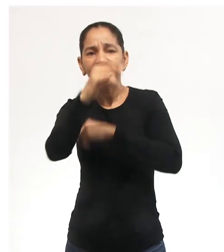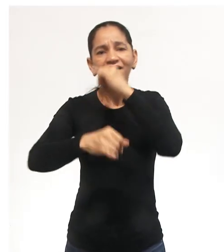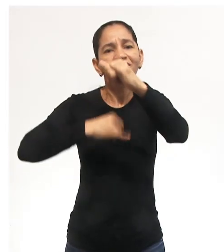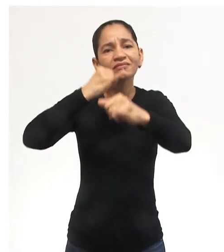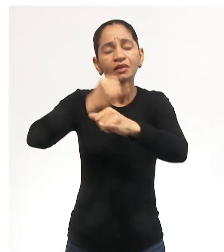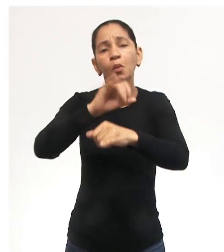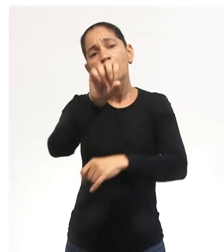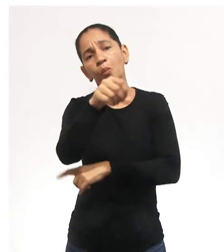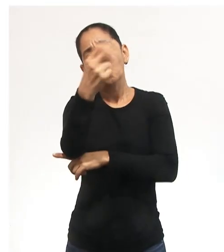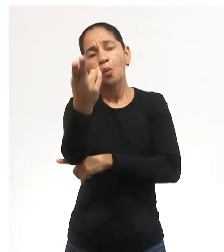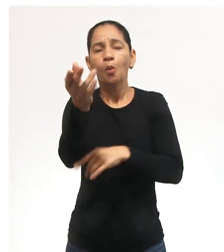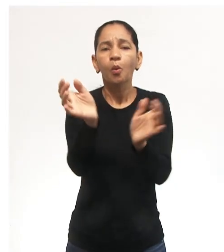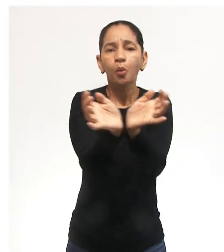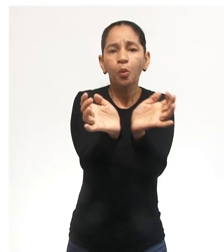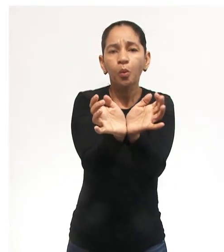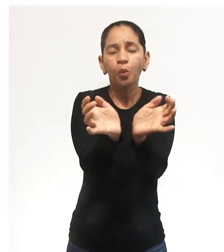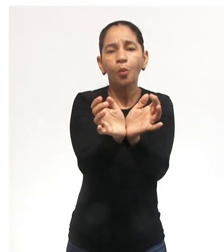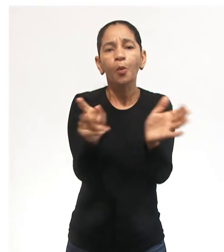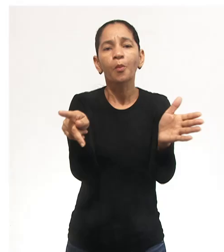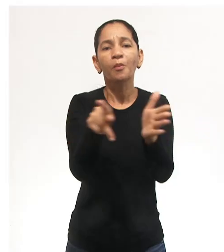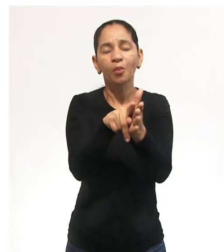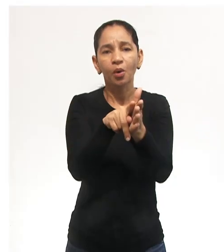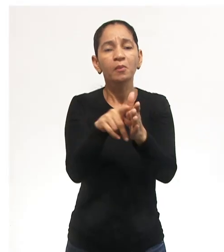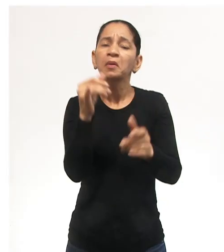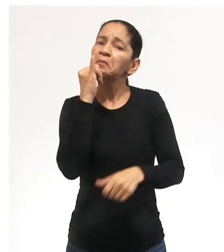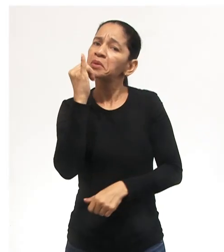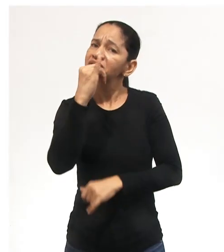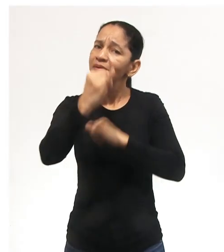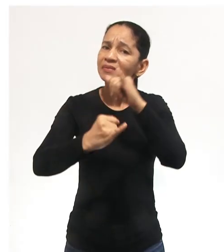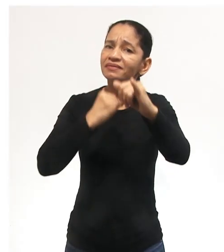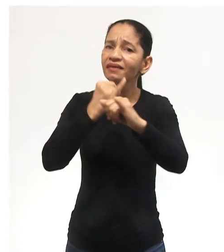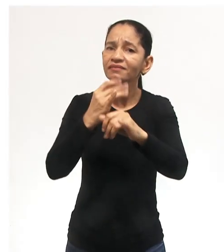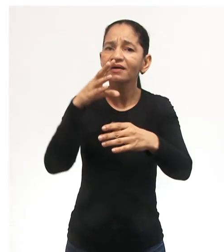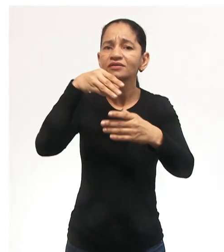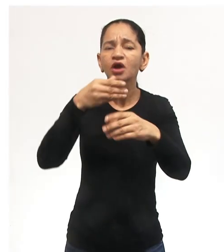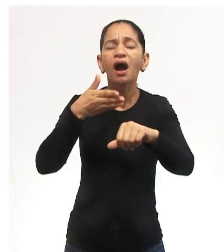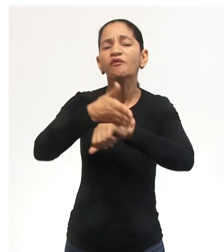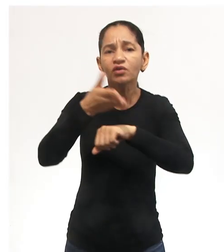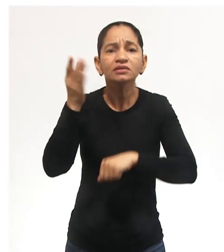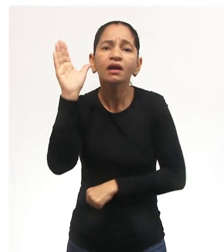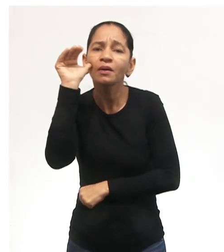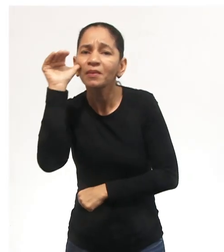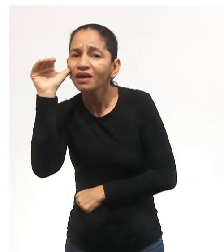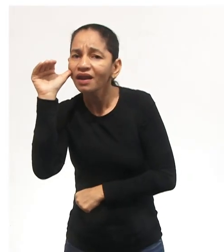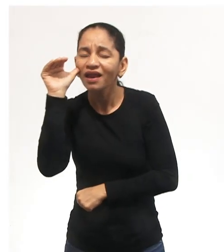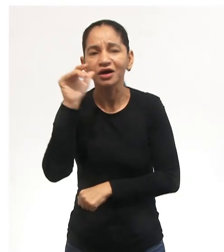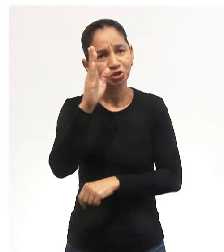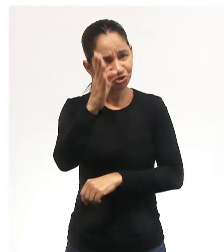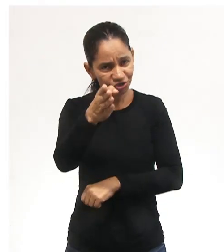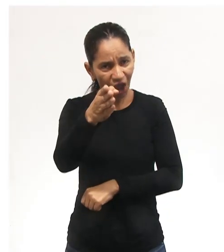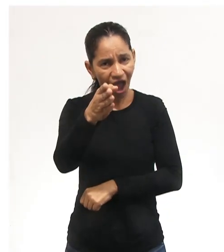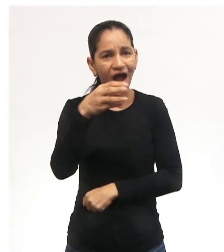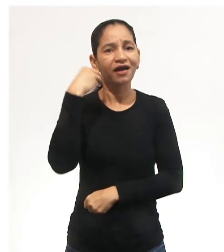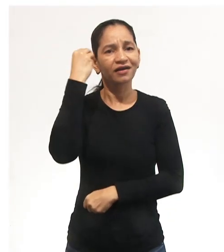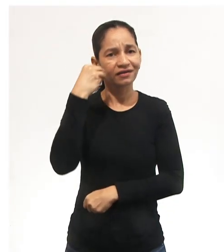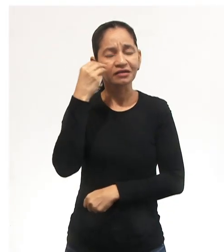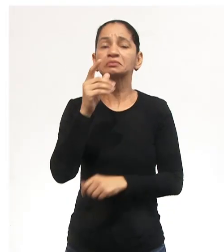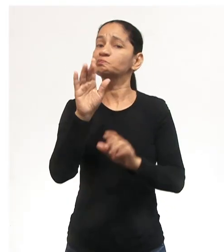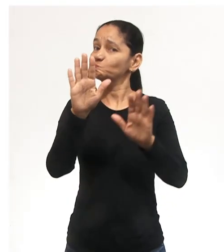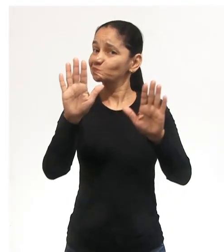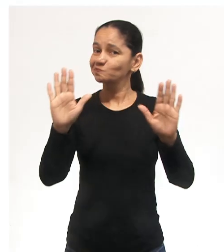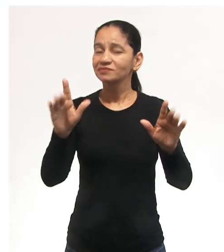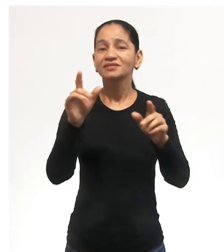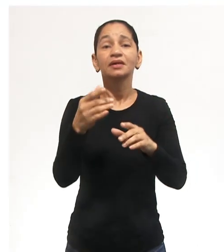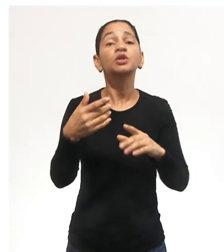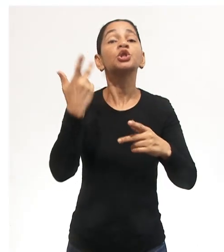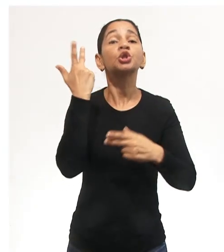no WhatsApp onde uma pessoa está vendendo para outra pessoa um produto? Geralmente, por intermédio